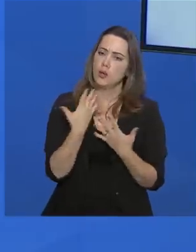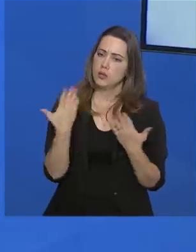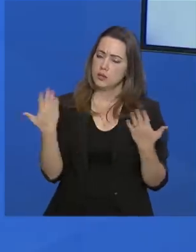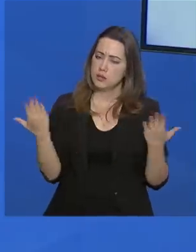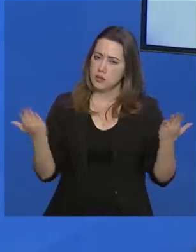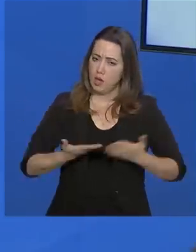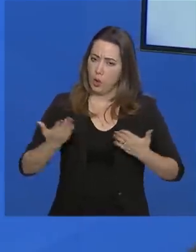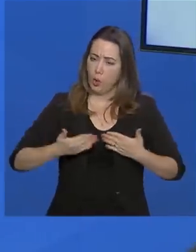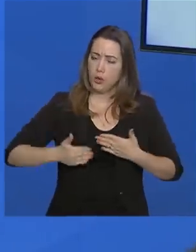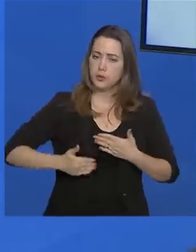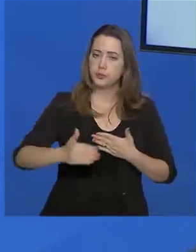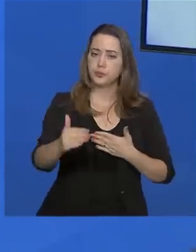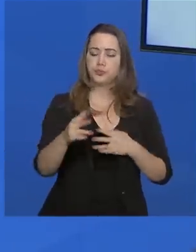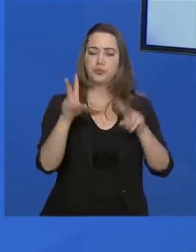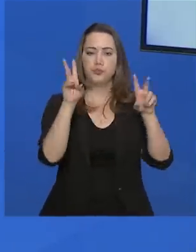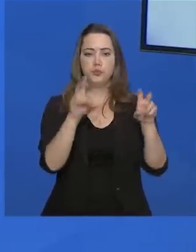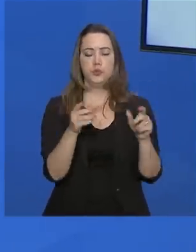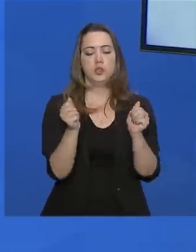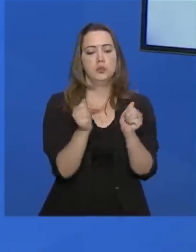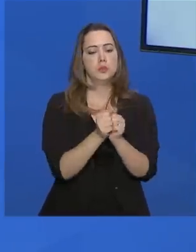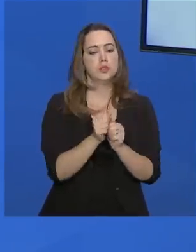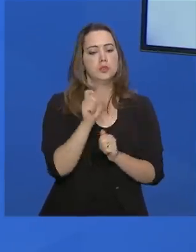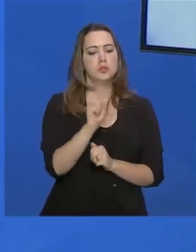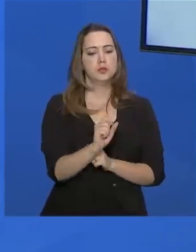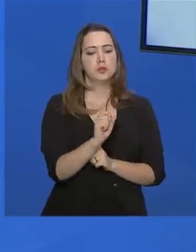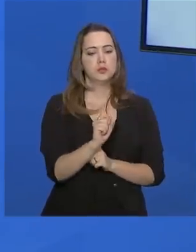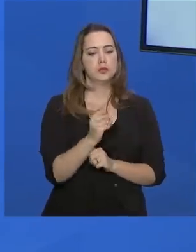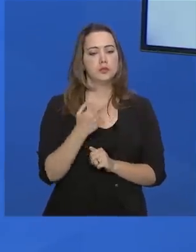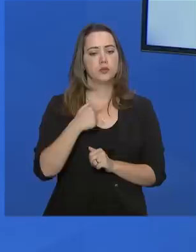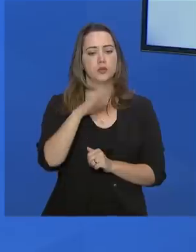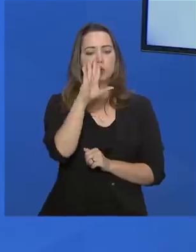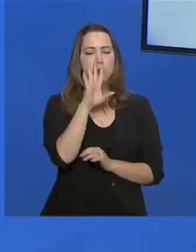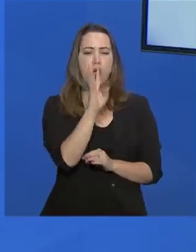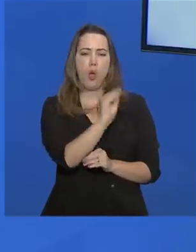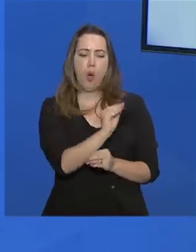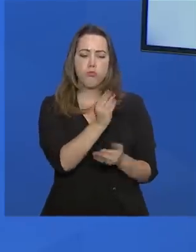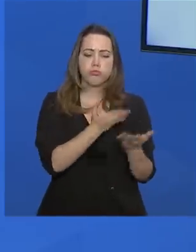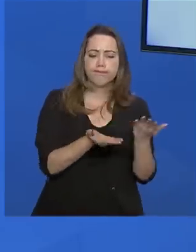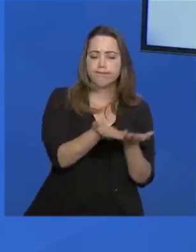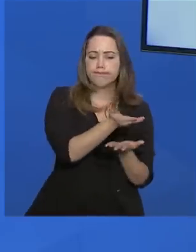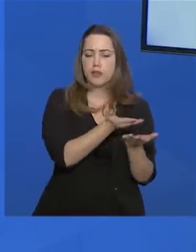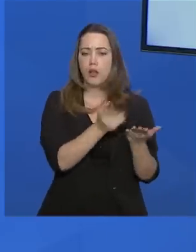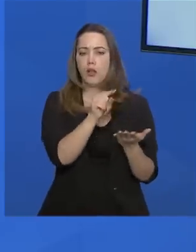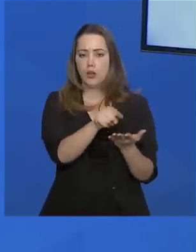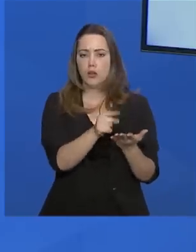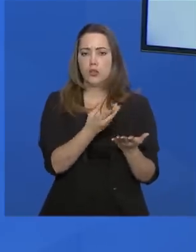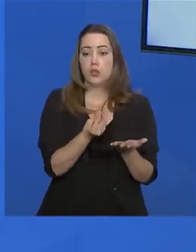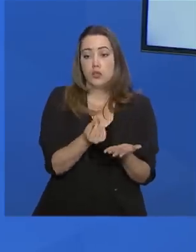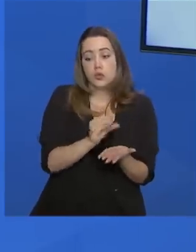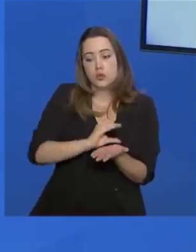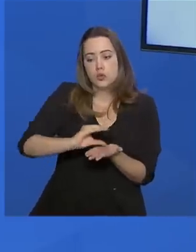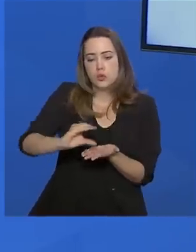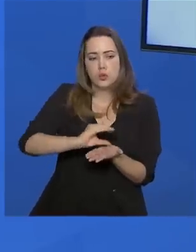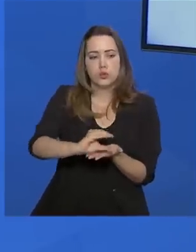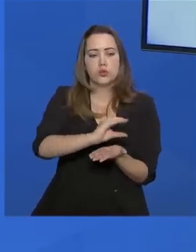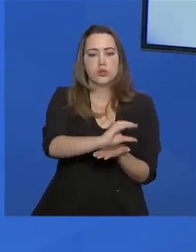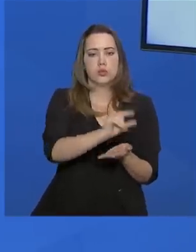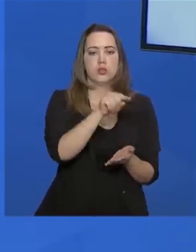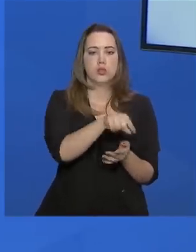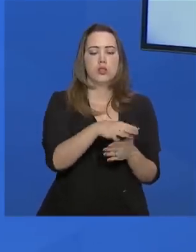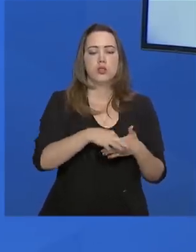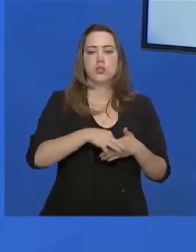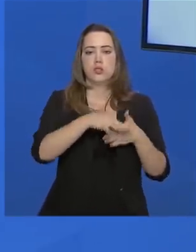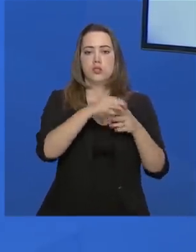tratar junto com a um maior cuidado e colocação de recursos nas ações de